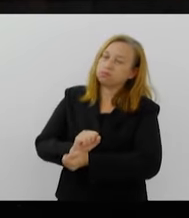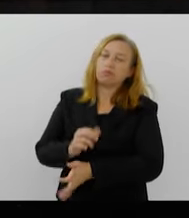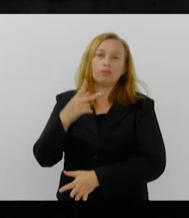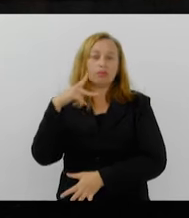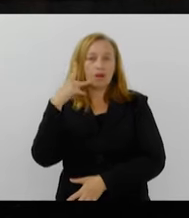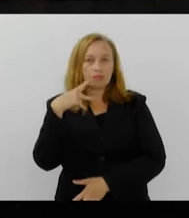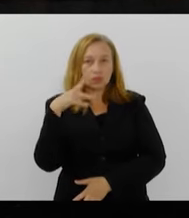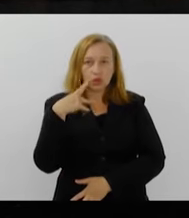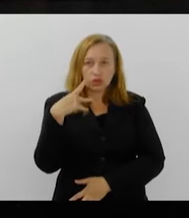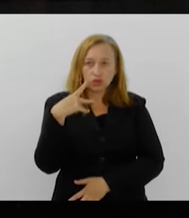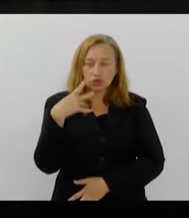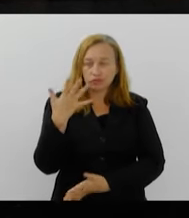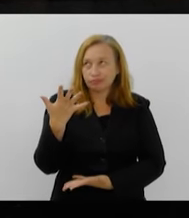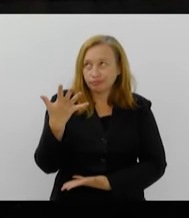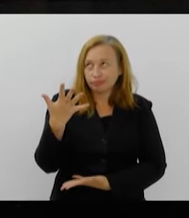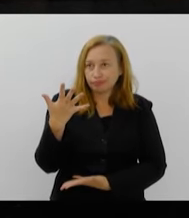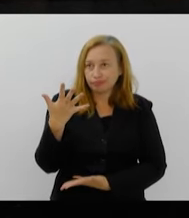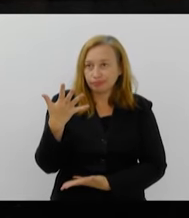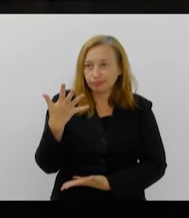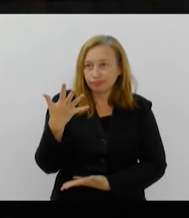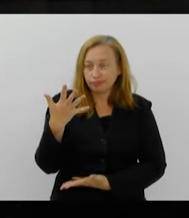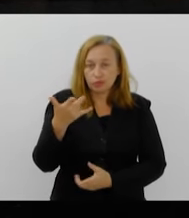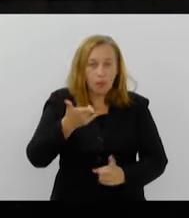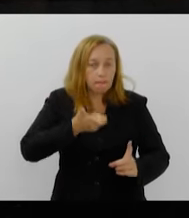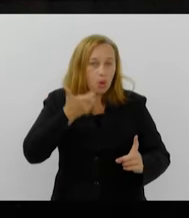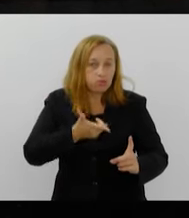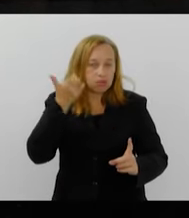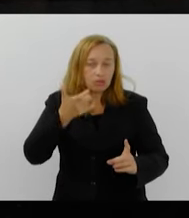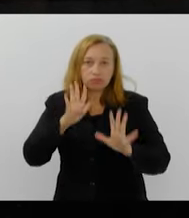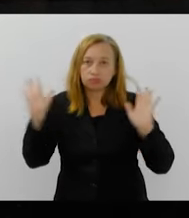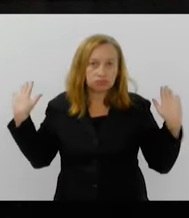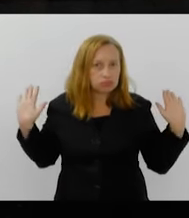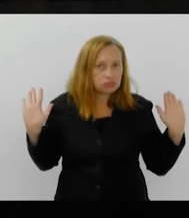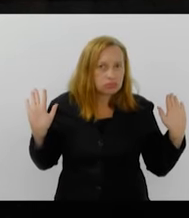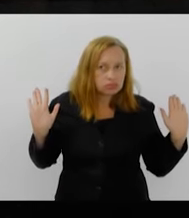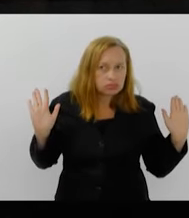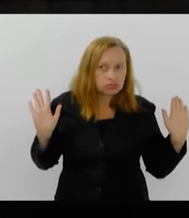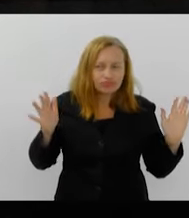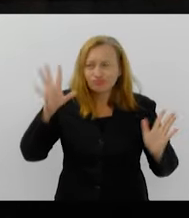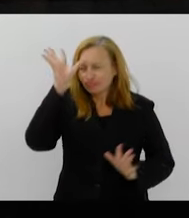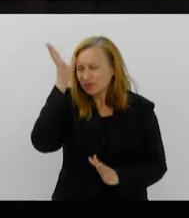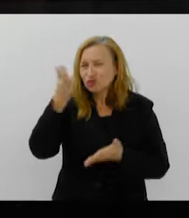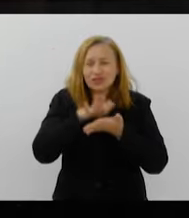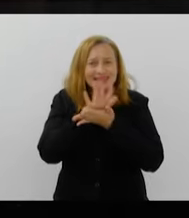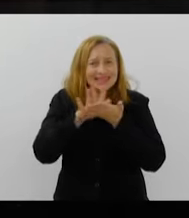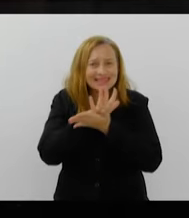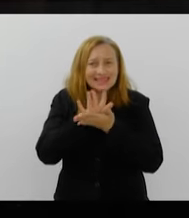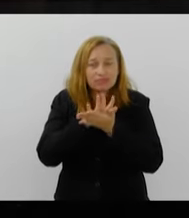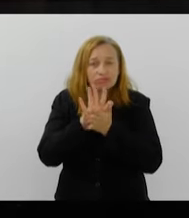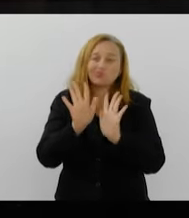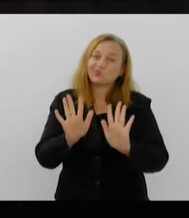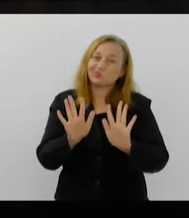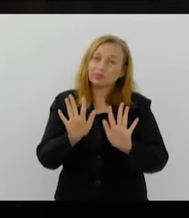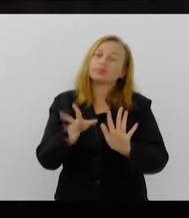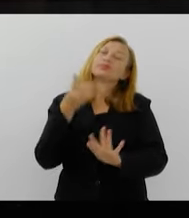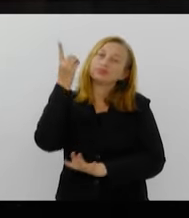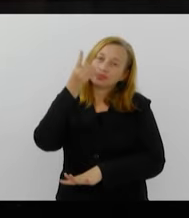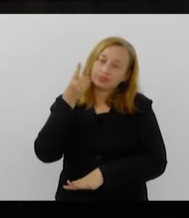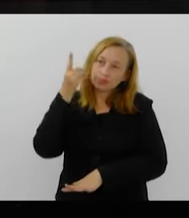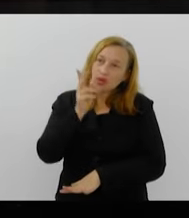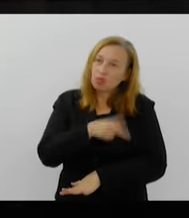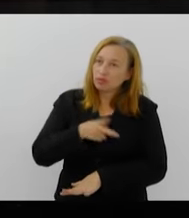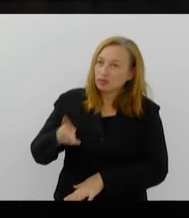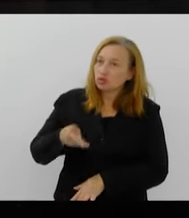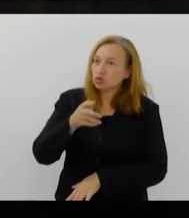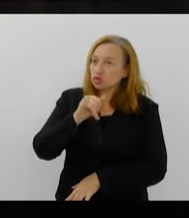política de tiro, porrada e bomba, que, pelo visto, não resolveu muito. Aliás, deputado professor